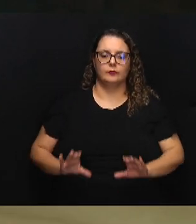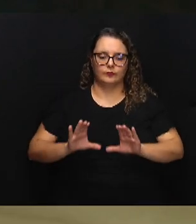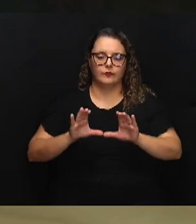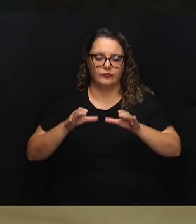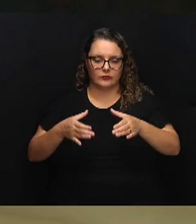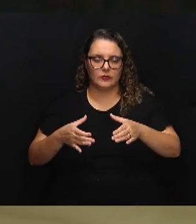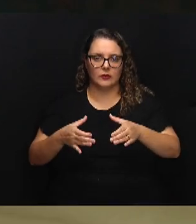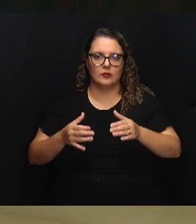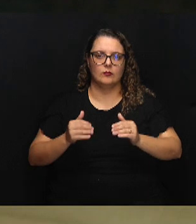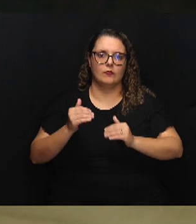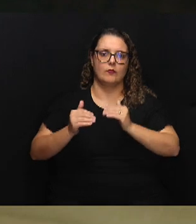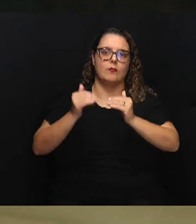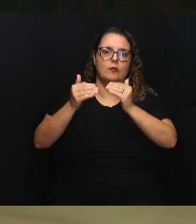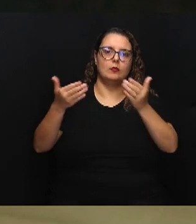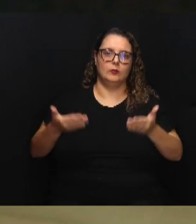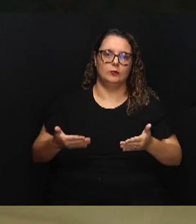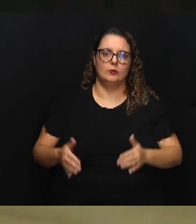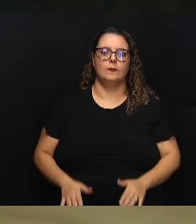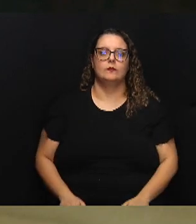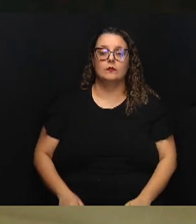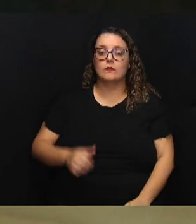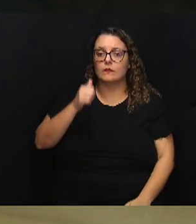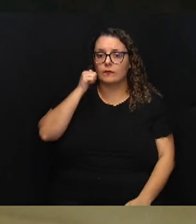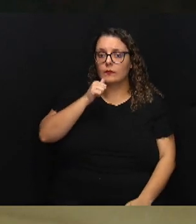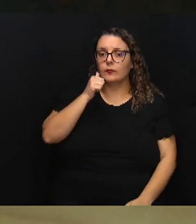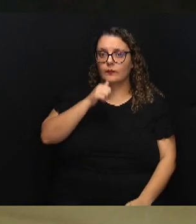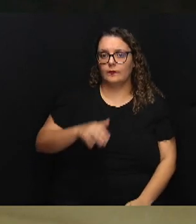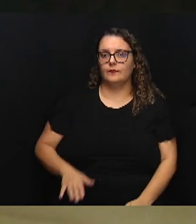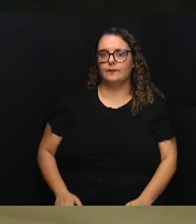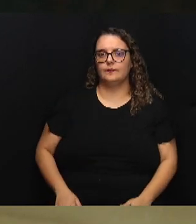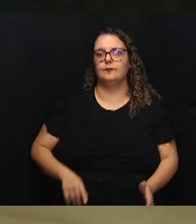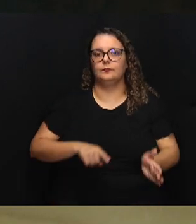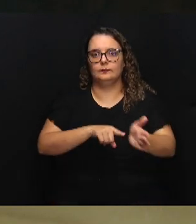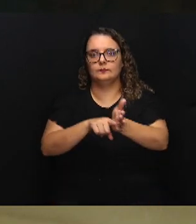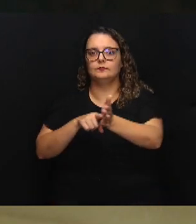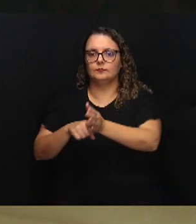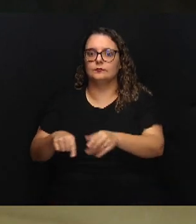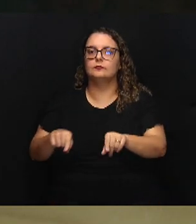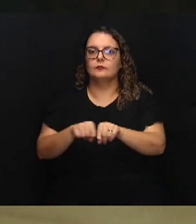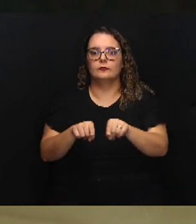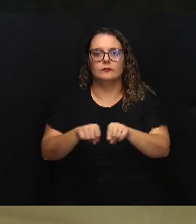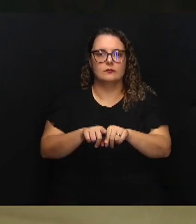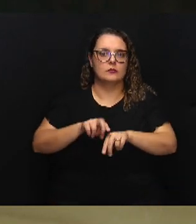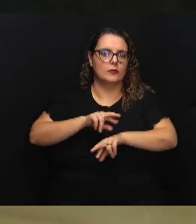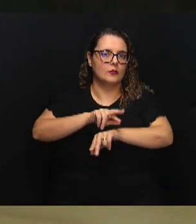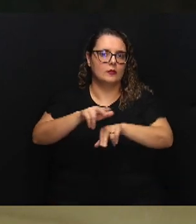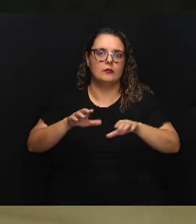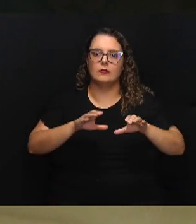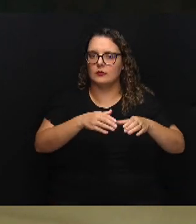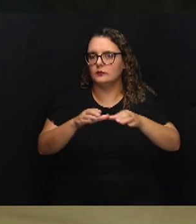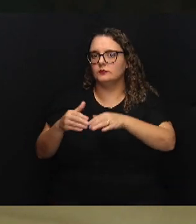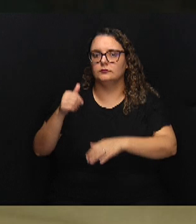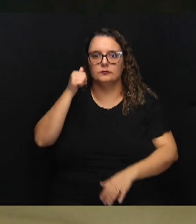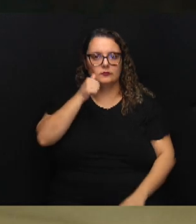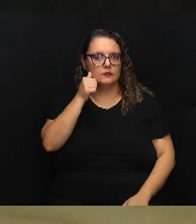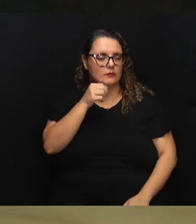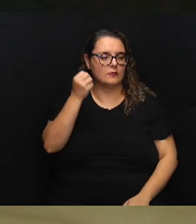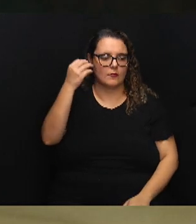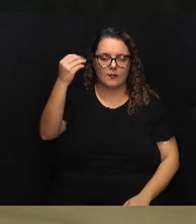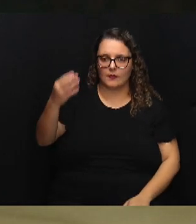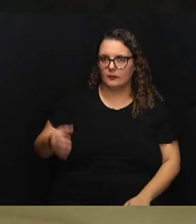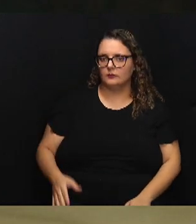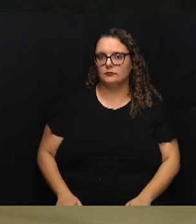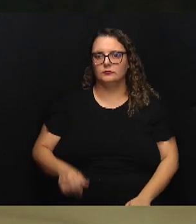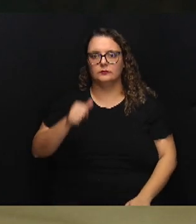está se formando agora de mulheres, eu andei dando uma pesquisada também, tem muito grupo, tem muita mulher viajando, viagens